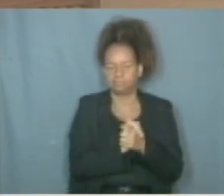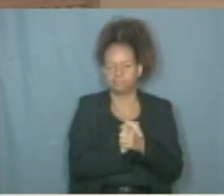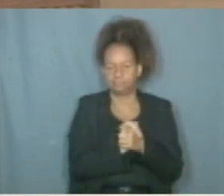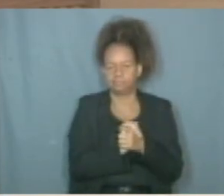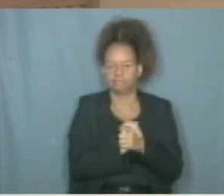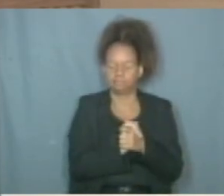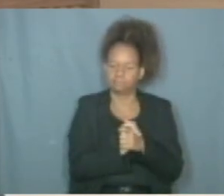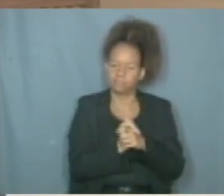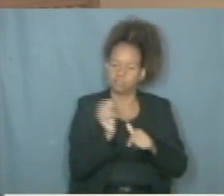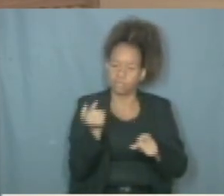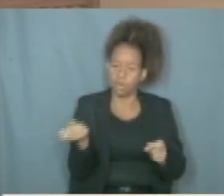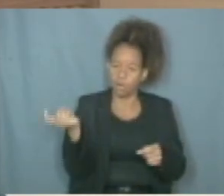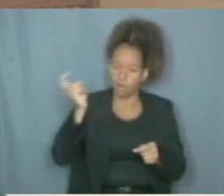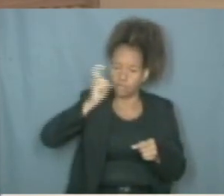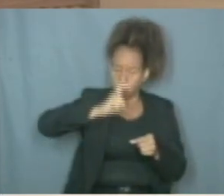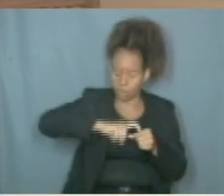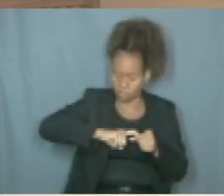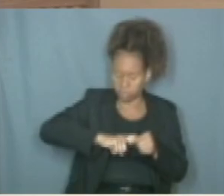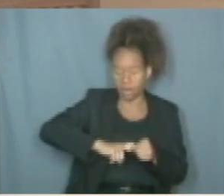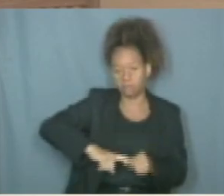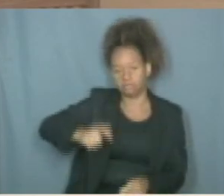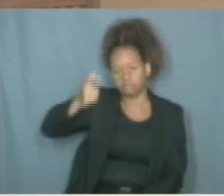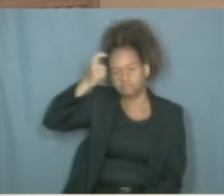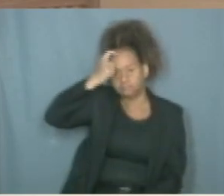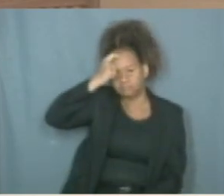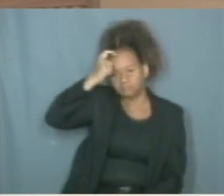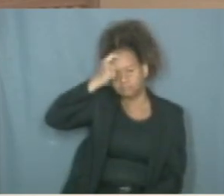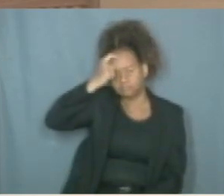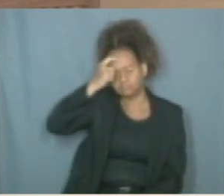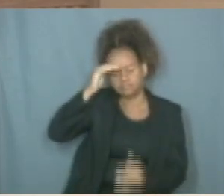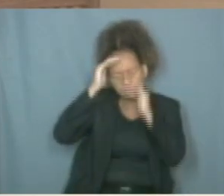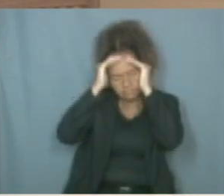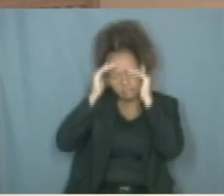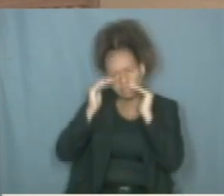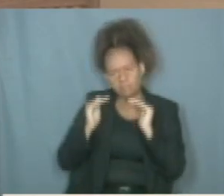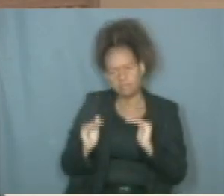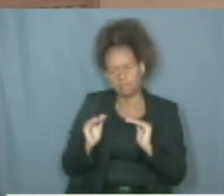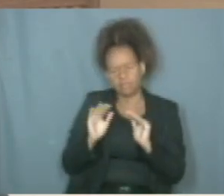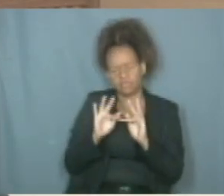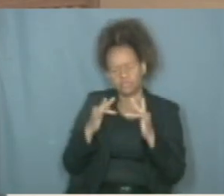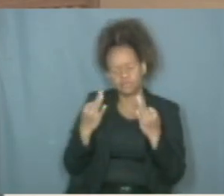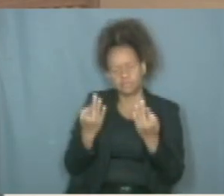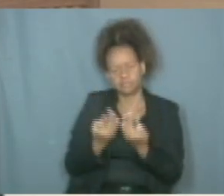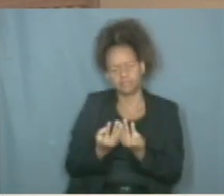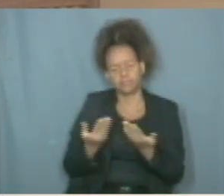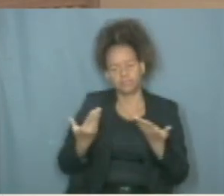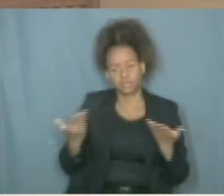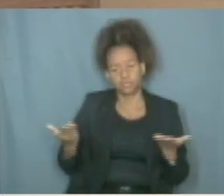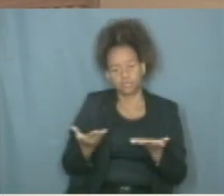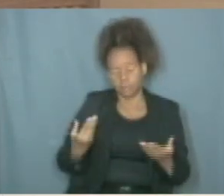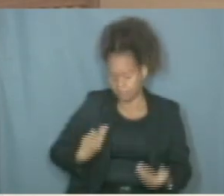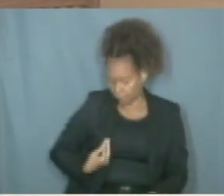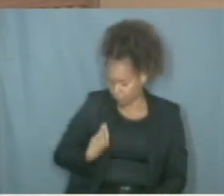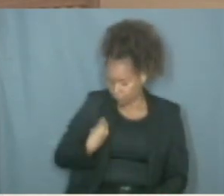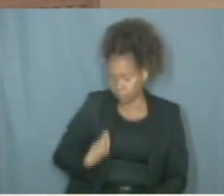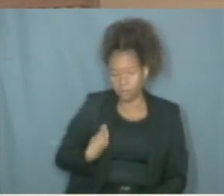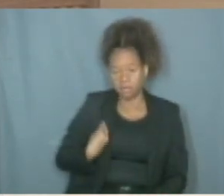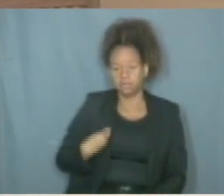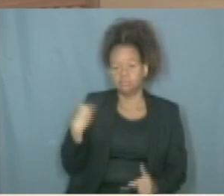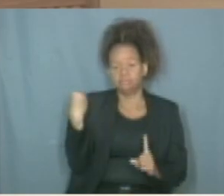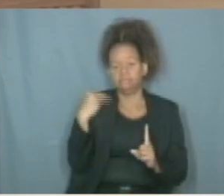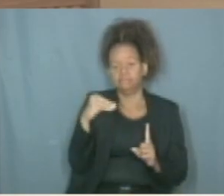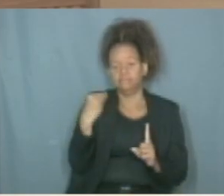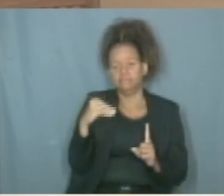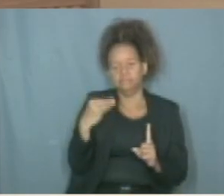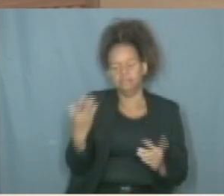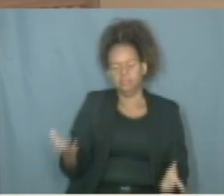de restabelecer a consciência, a dignidade dessas famílias que hoje vivem em situação de